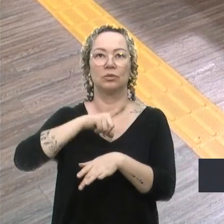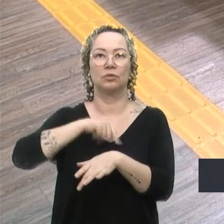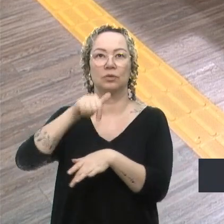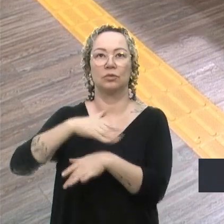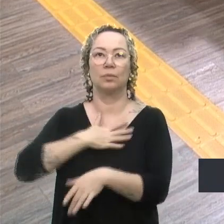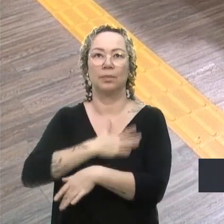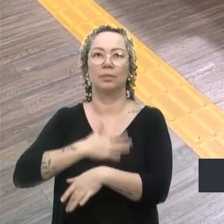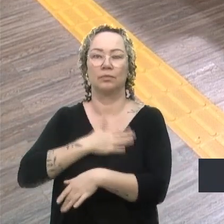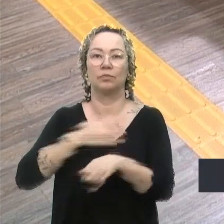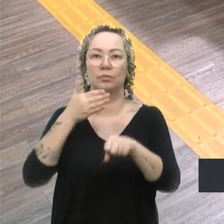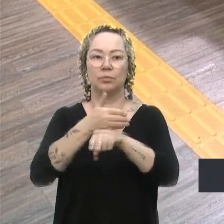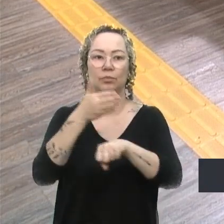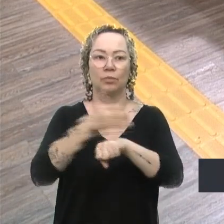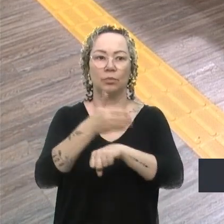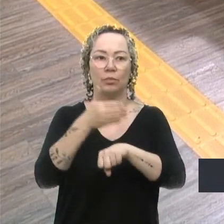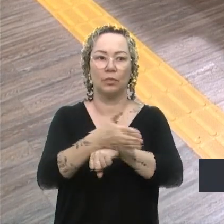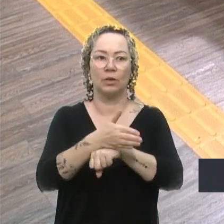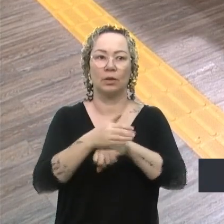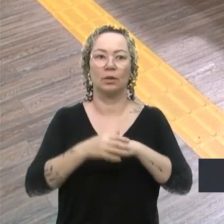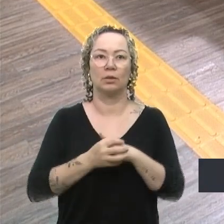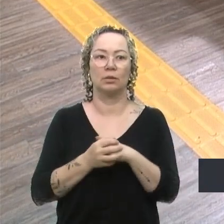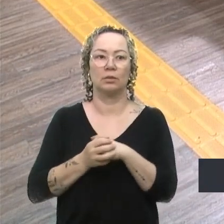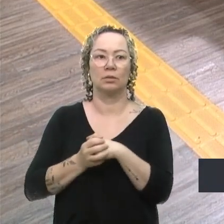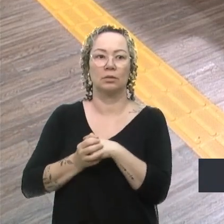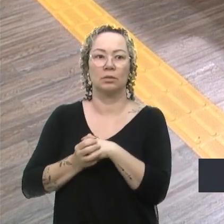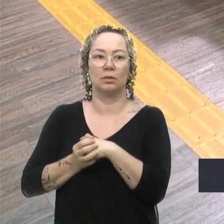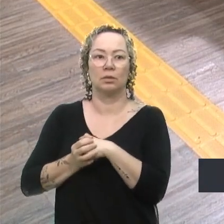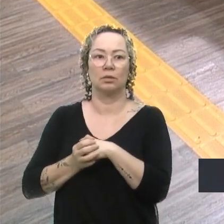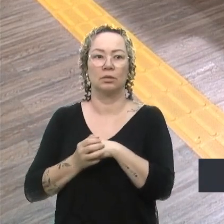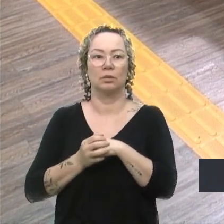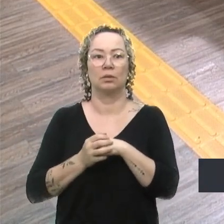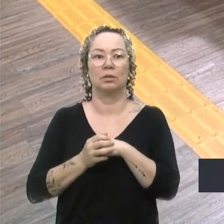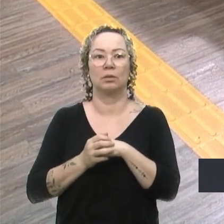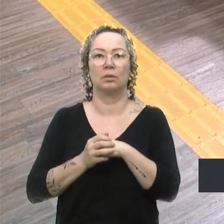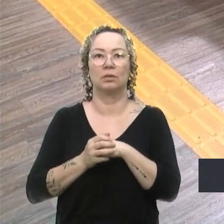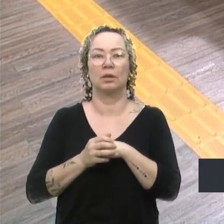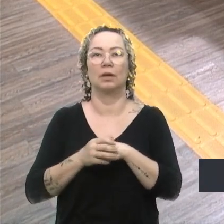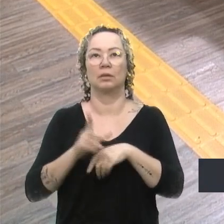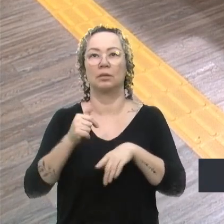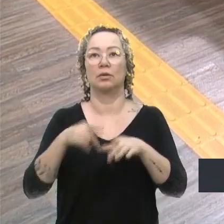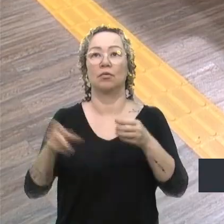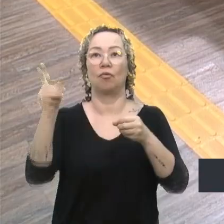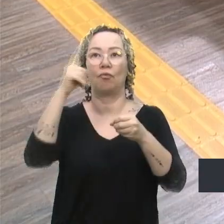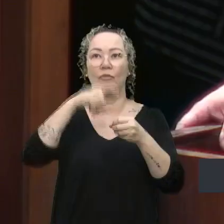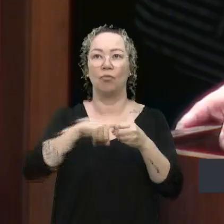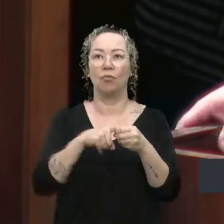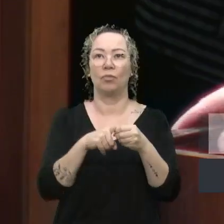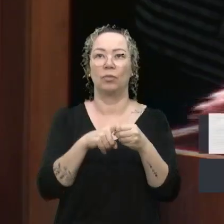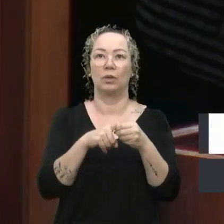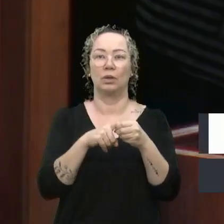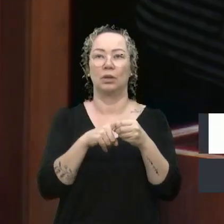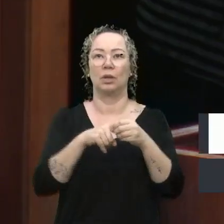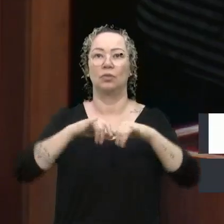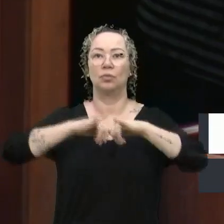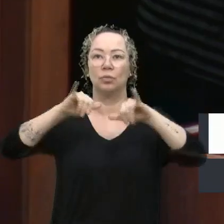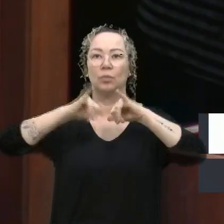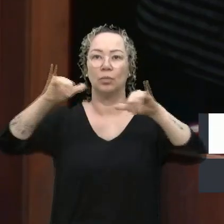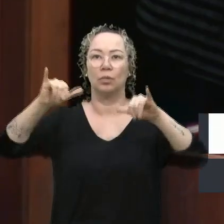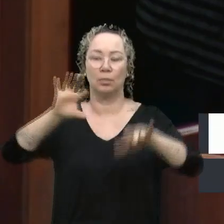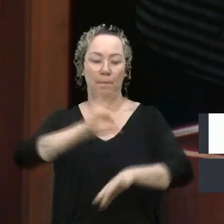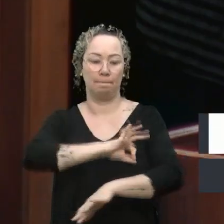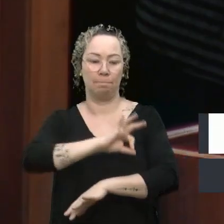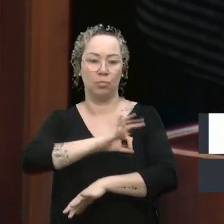de participar do lançamento, da retomada do programa Policiamento